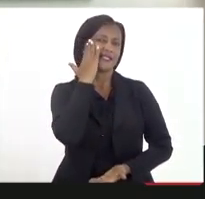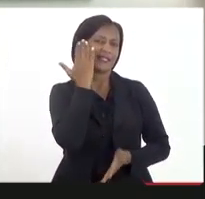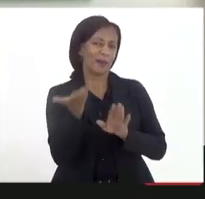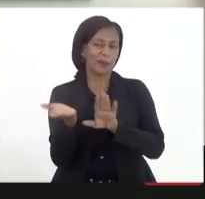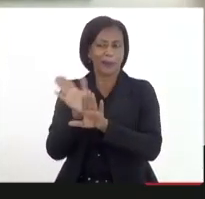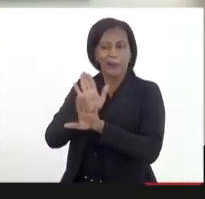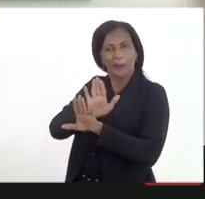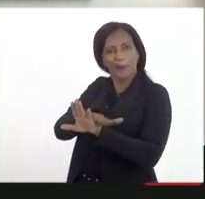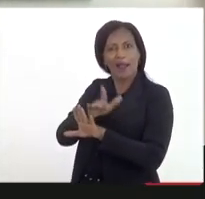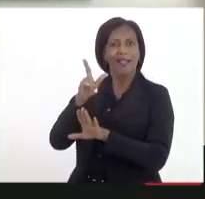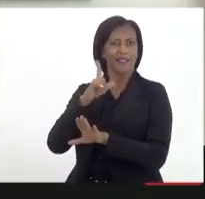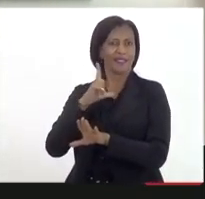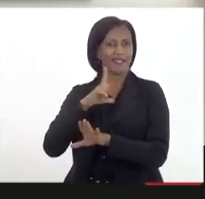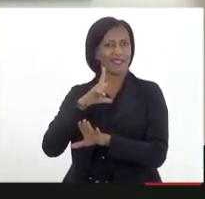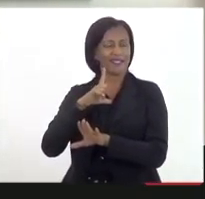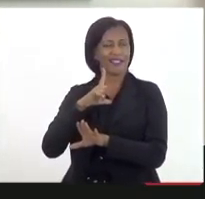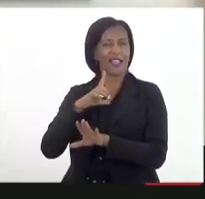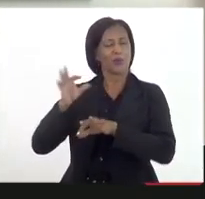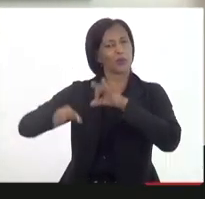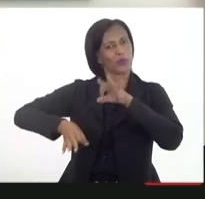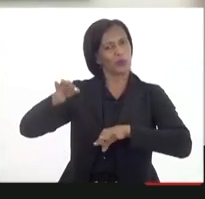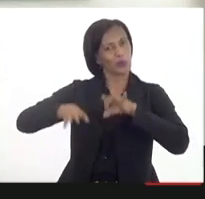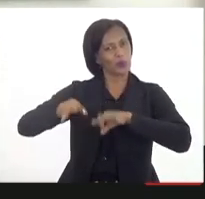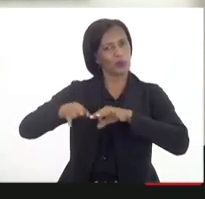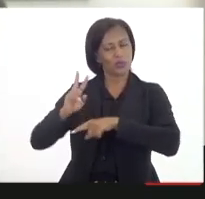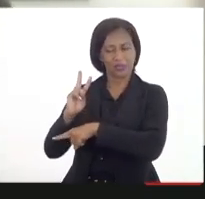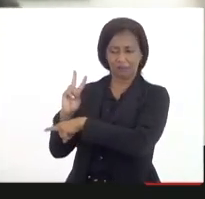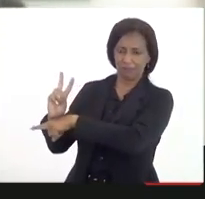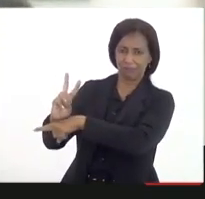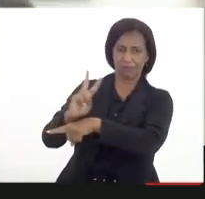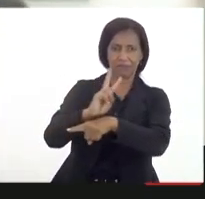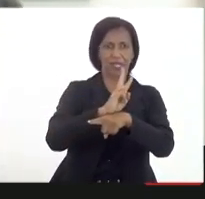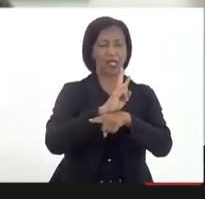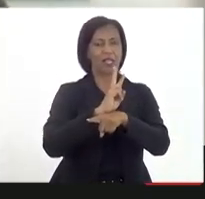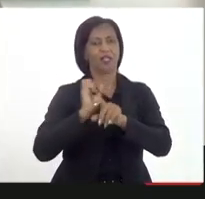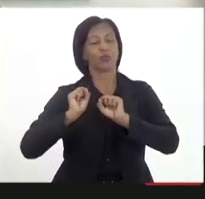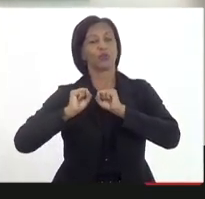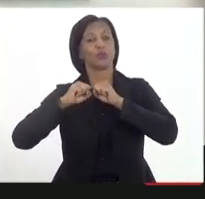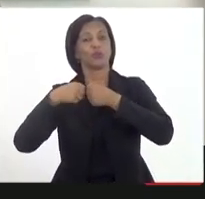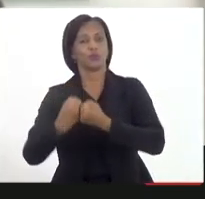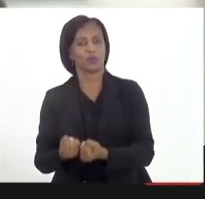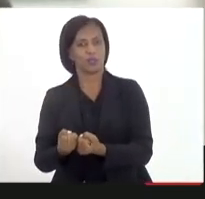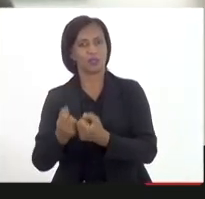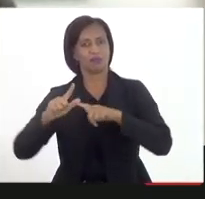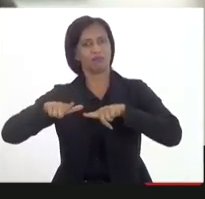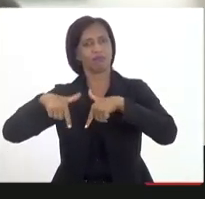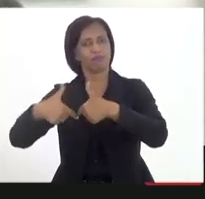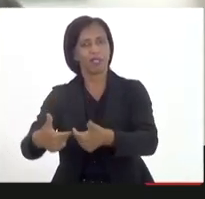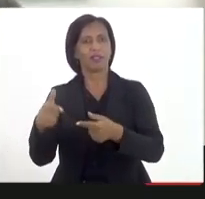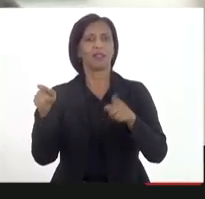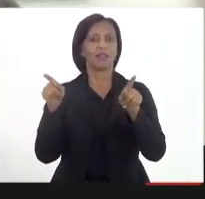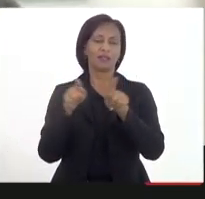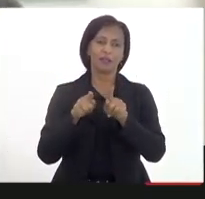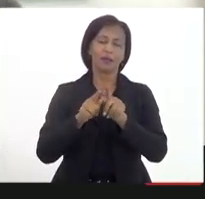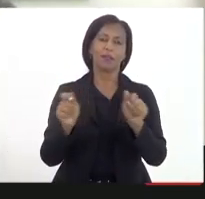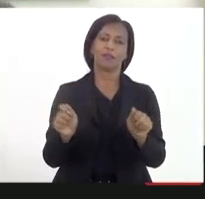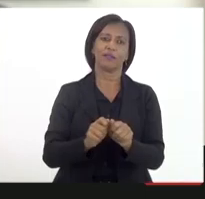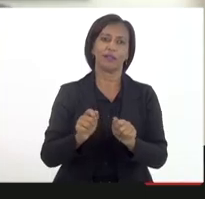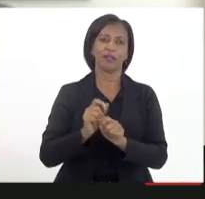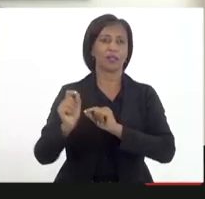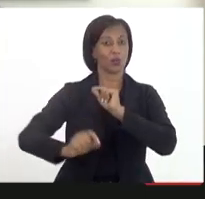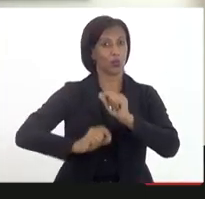trás alma justiça militar salvaguardando a sua segurança jurídica de agir e também fazendo com que